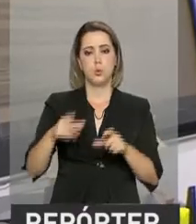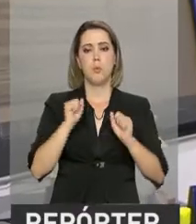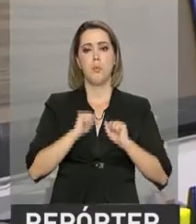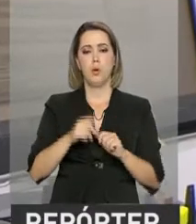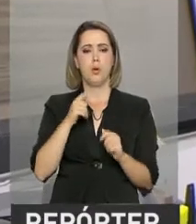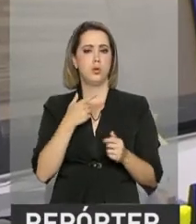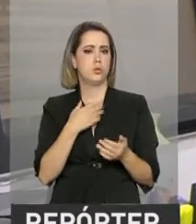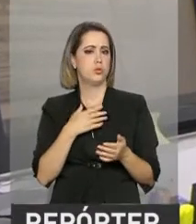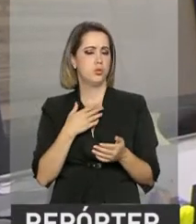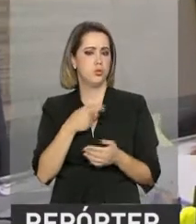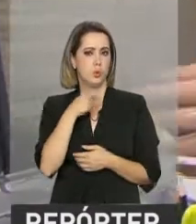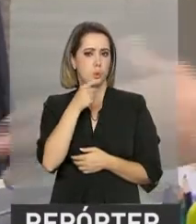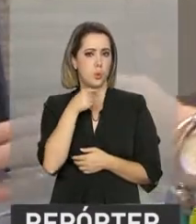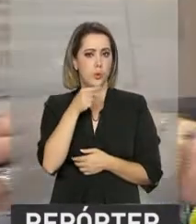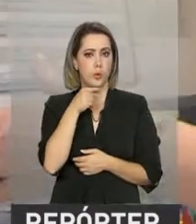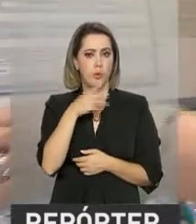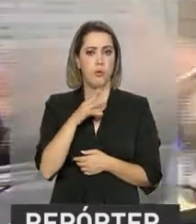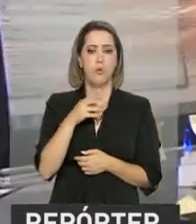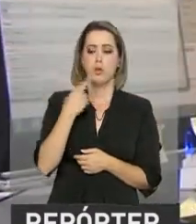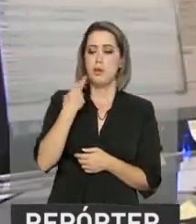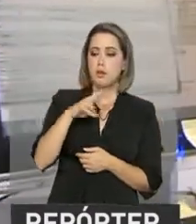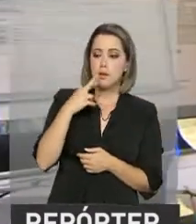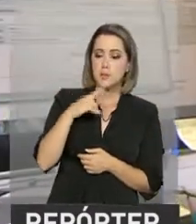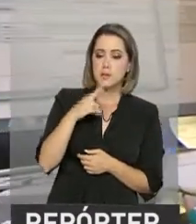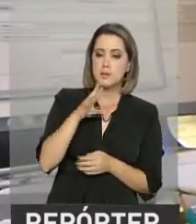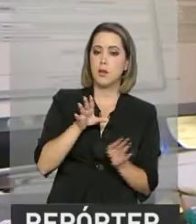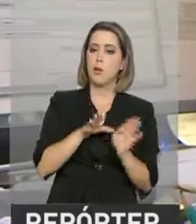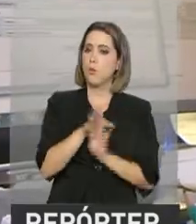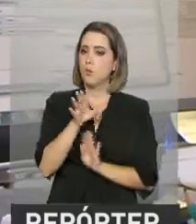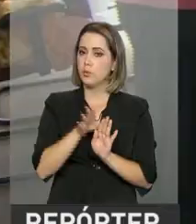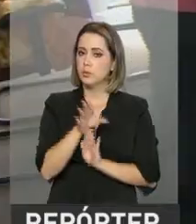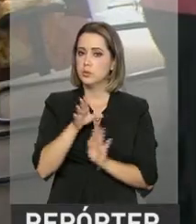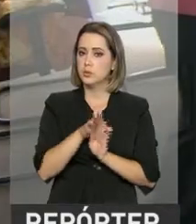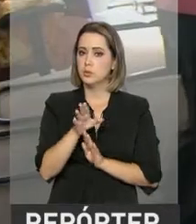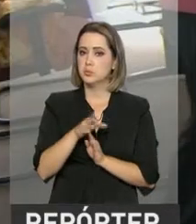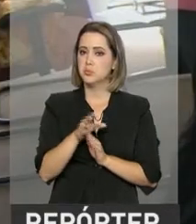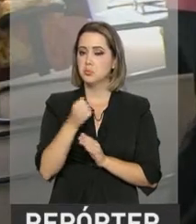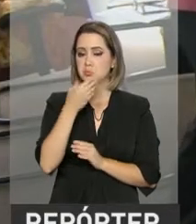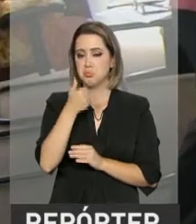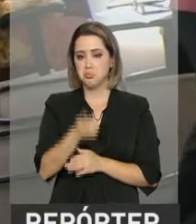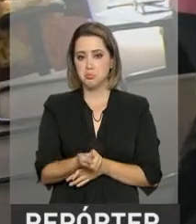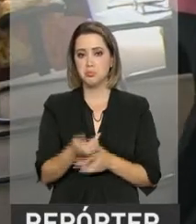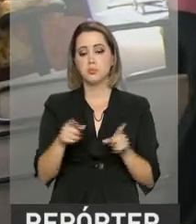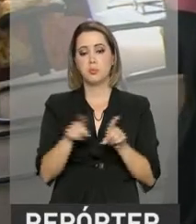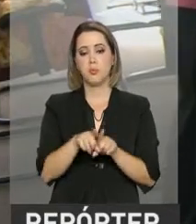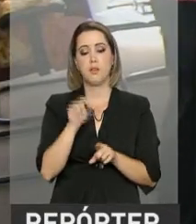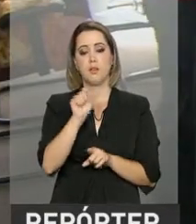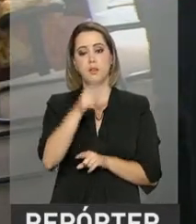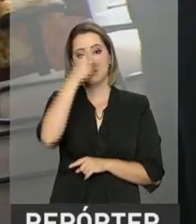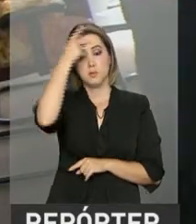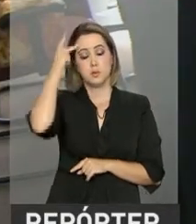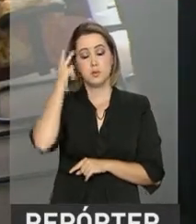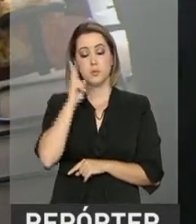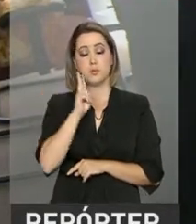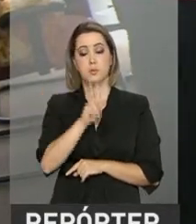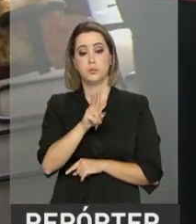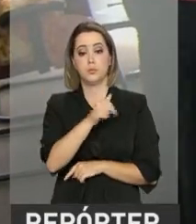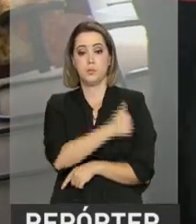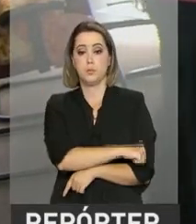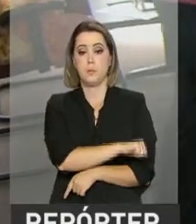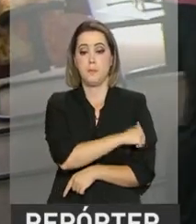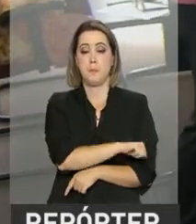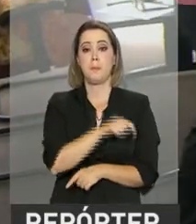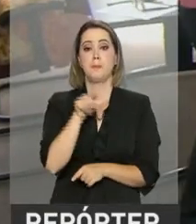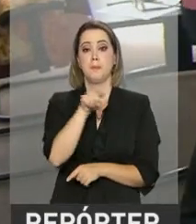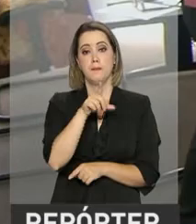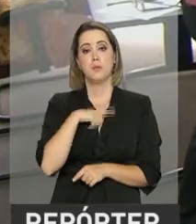tirar dúvidas e registrar críticas sugestões e elogios para a ouvidora geral das unidades federais cariocas é um